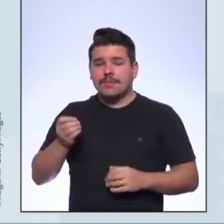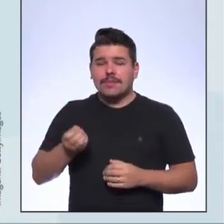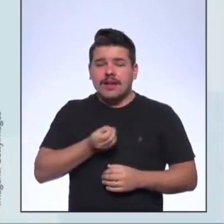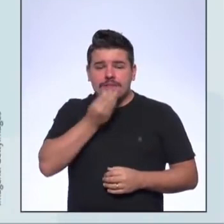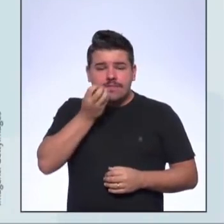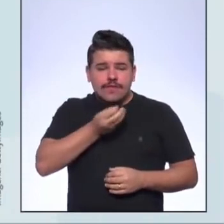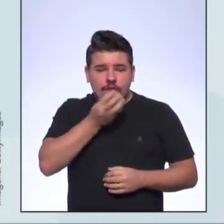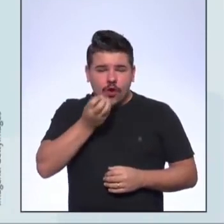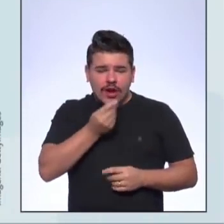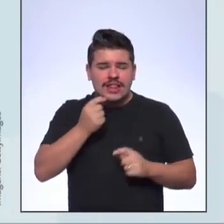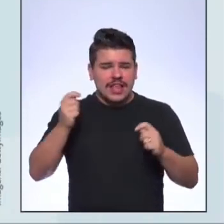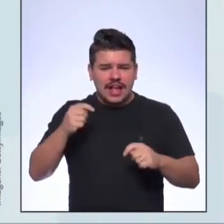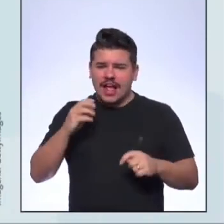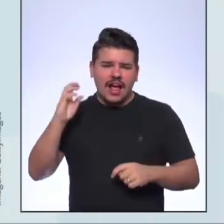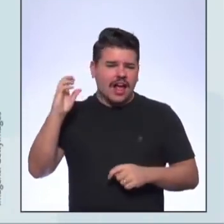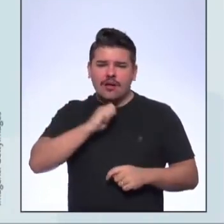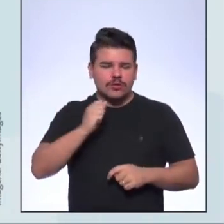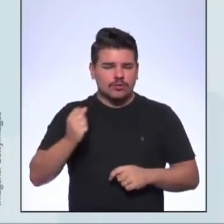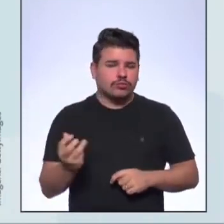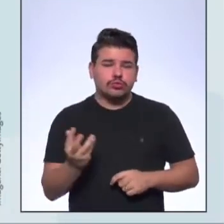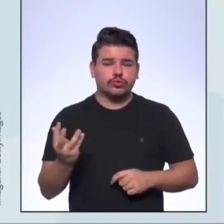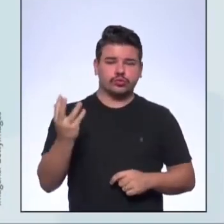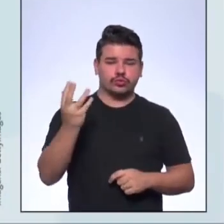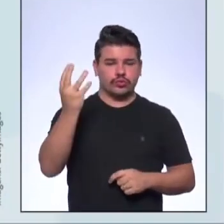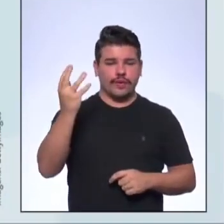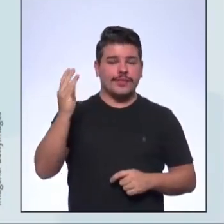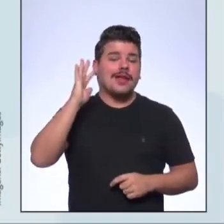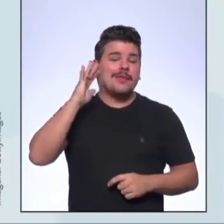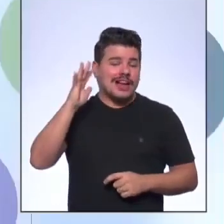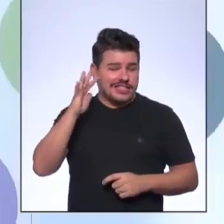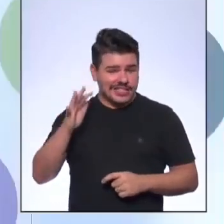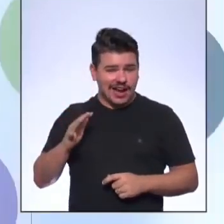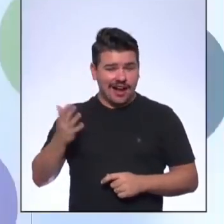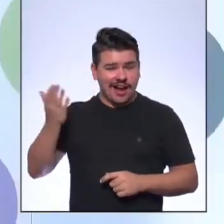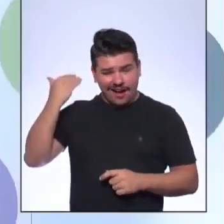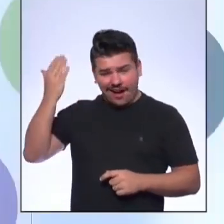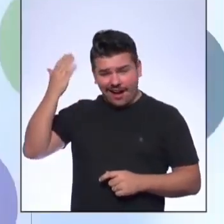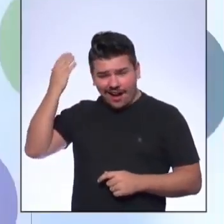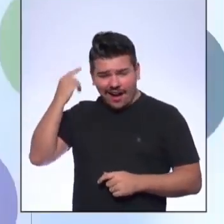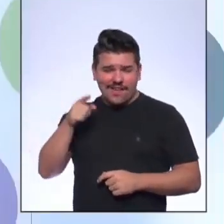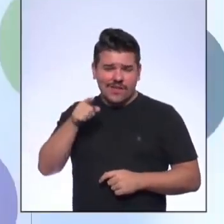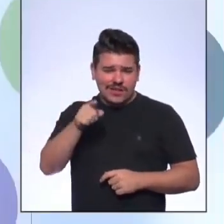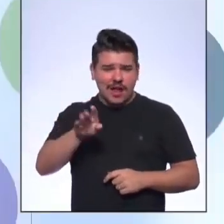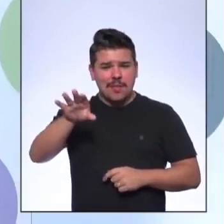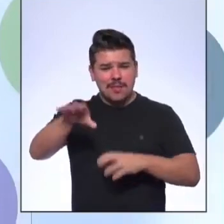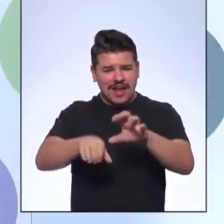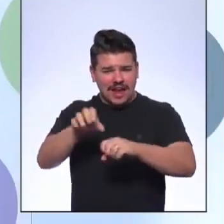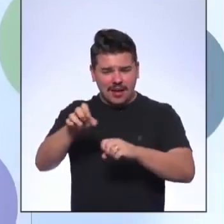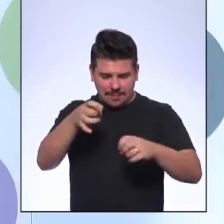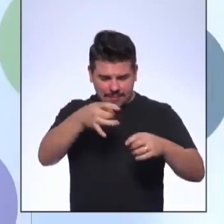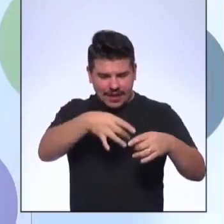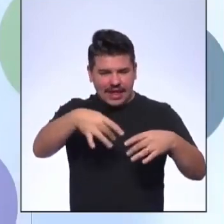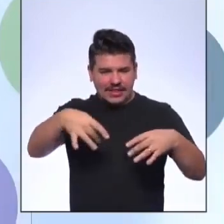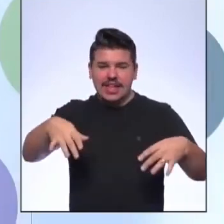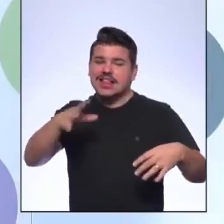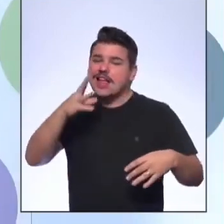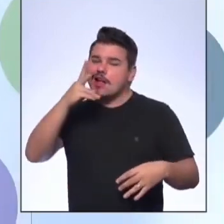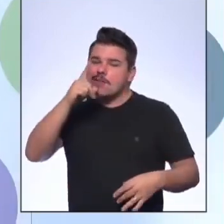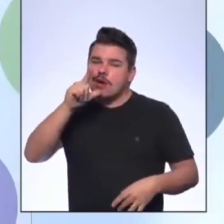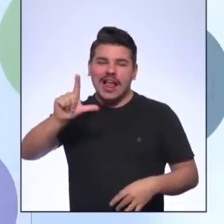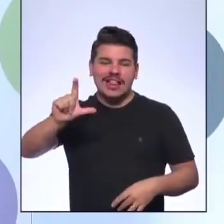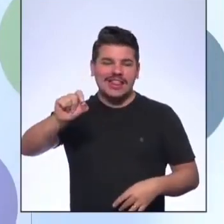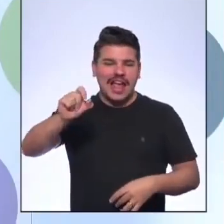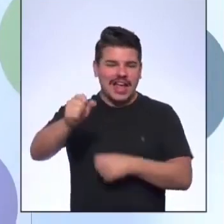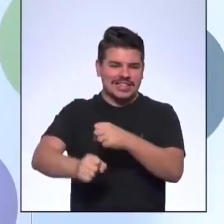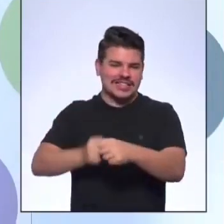de cultivar, cresce rapidamente. Né? Imagina você utilizar uma planta que demora 10 anos